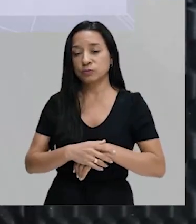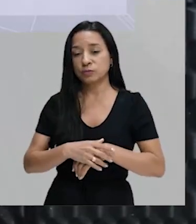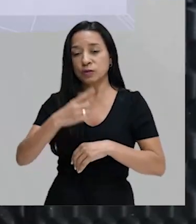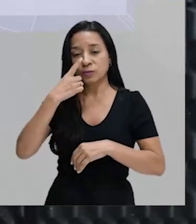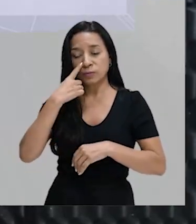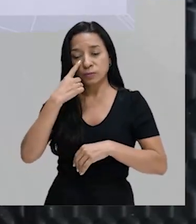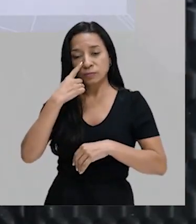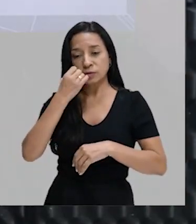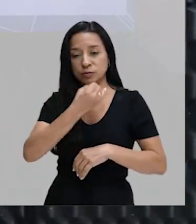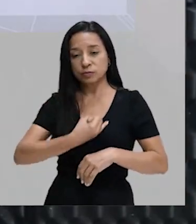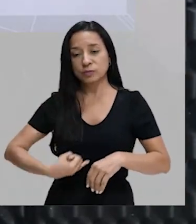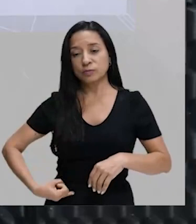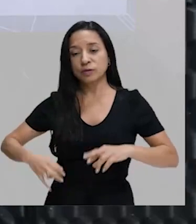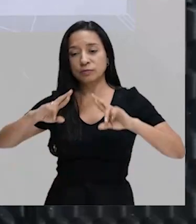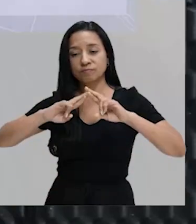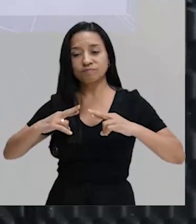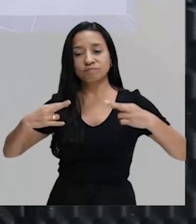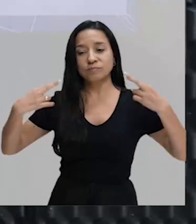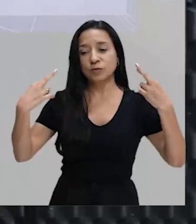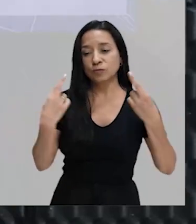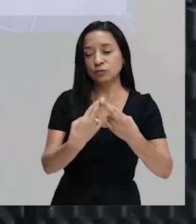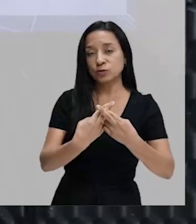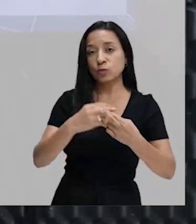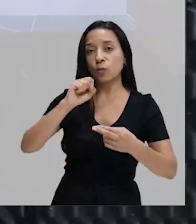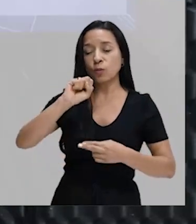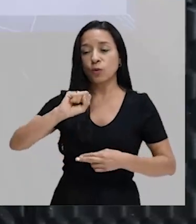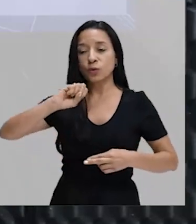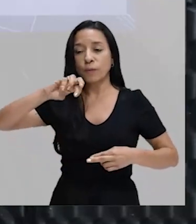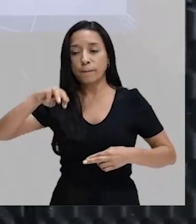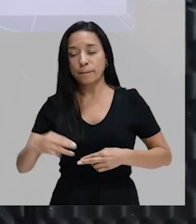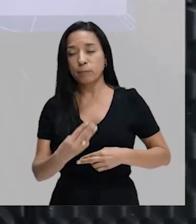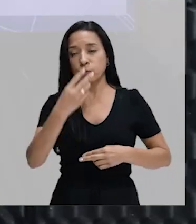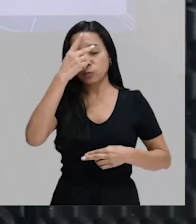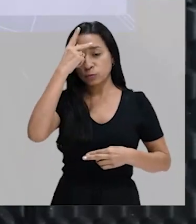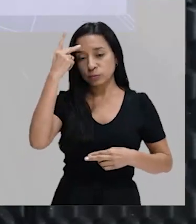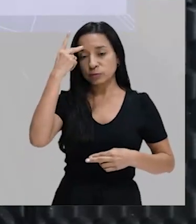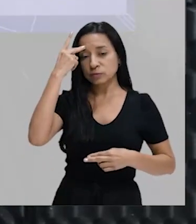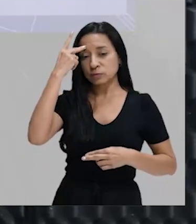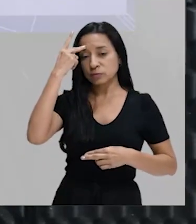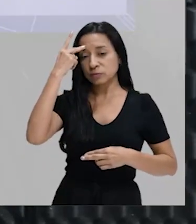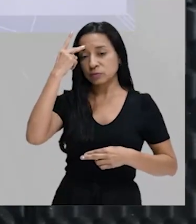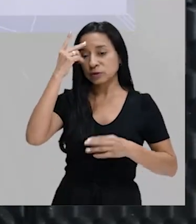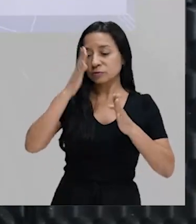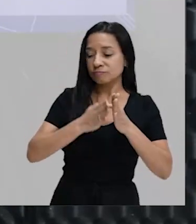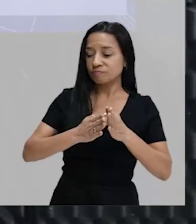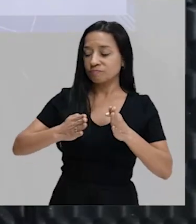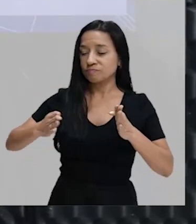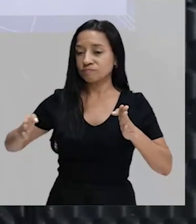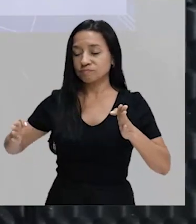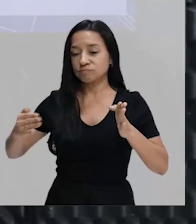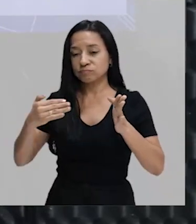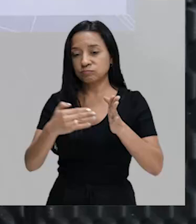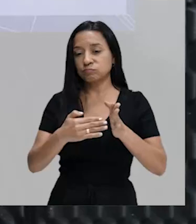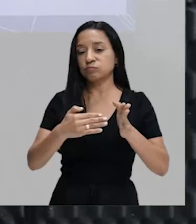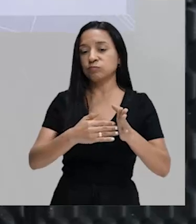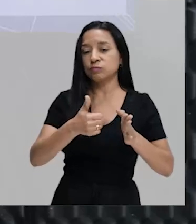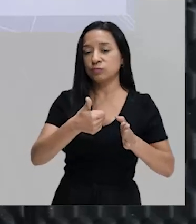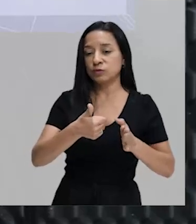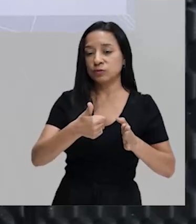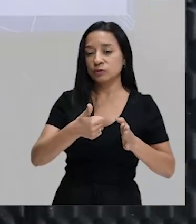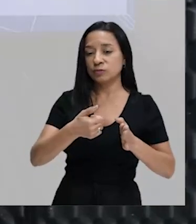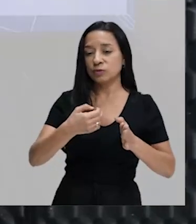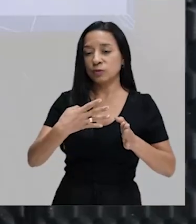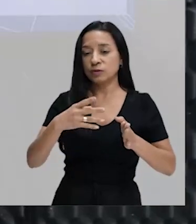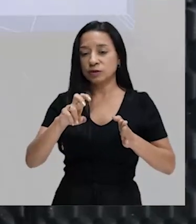Império Inca tenha reunido 8 milhões de pessoas e durado aproximadamente de